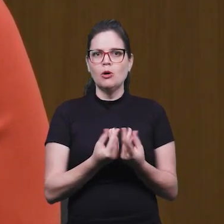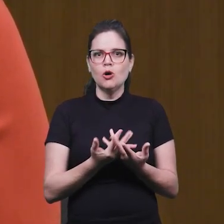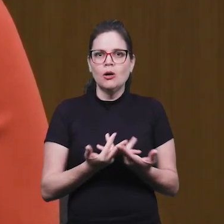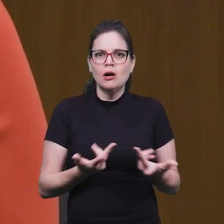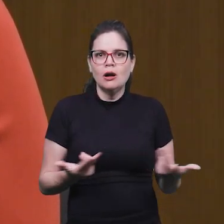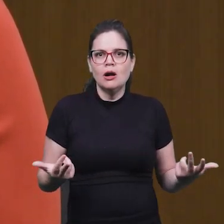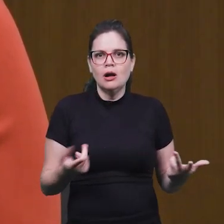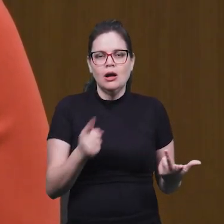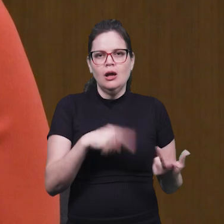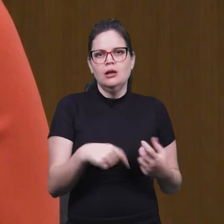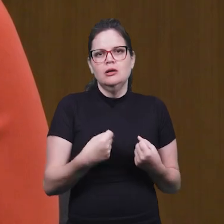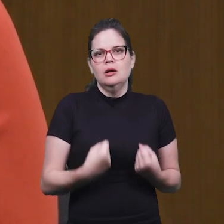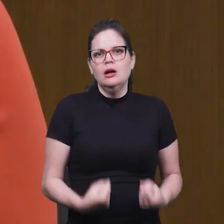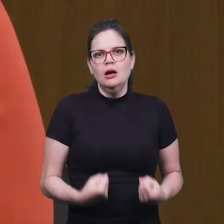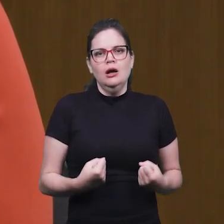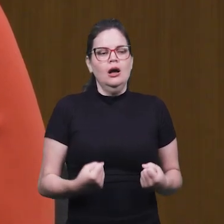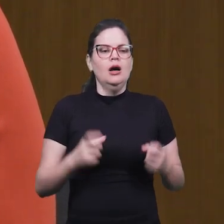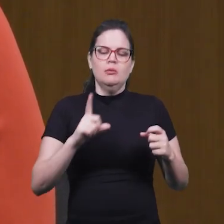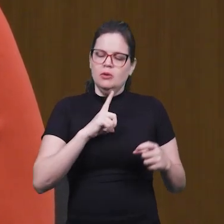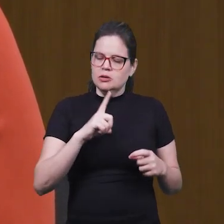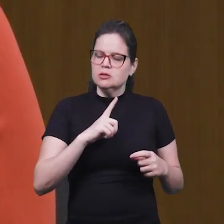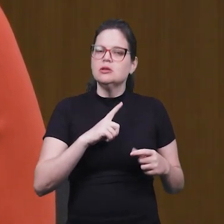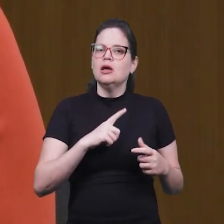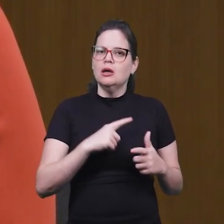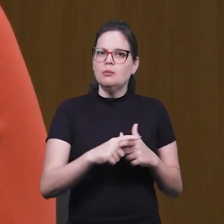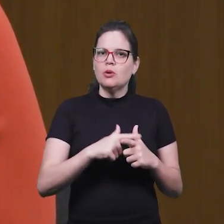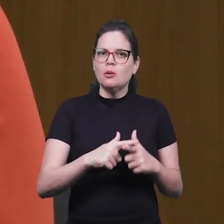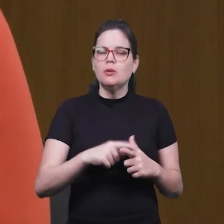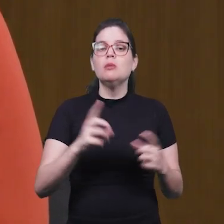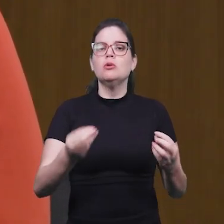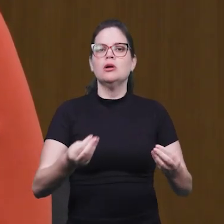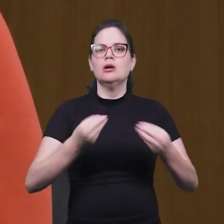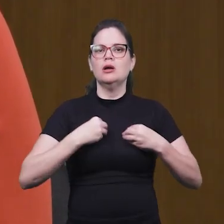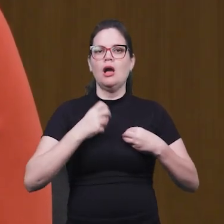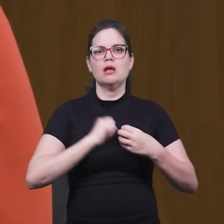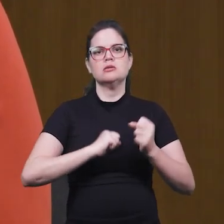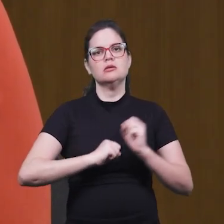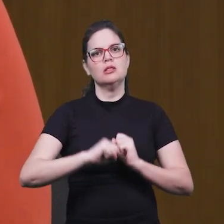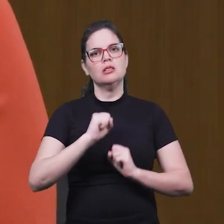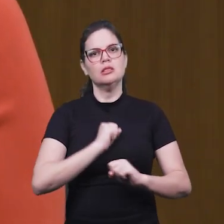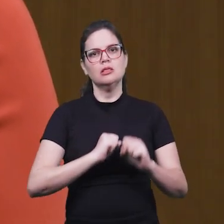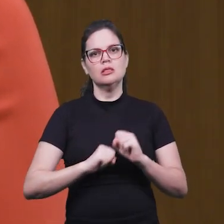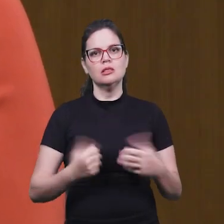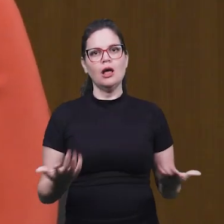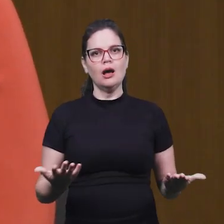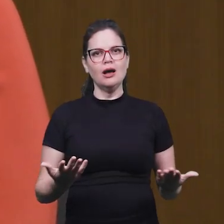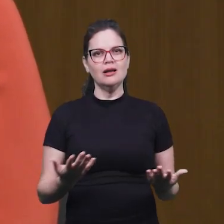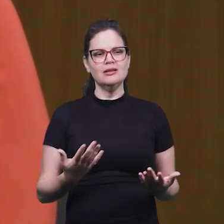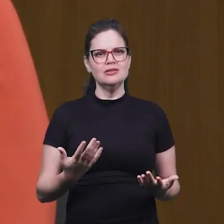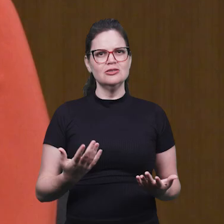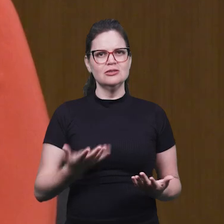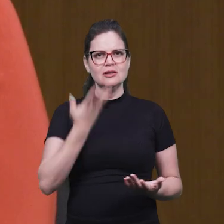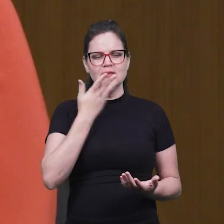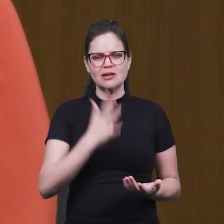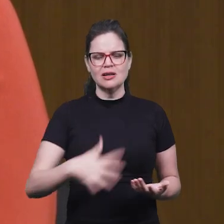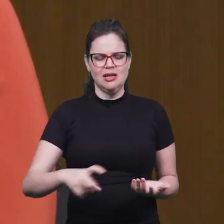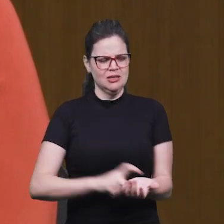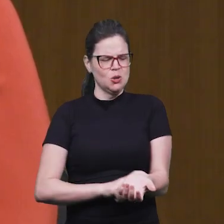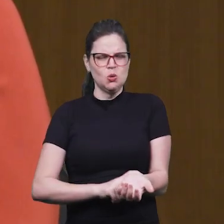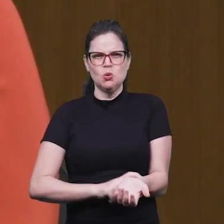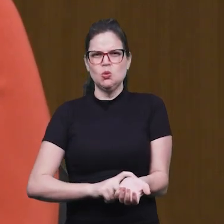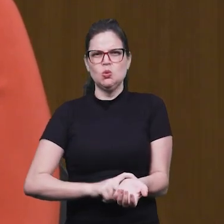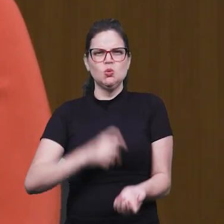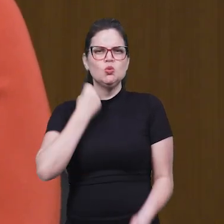problemas físicos, ansiedade, crianças tensas. Então, eu acho que